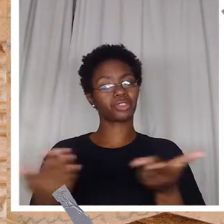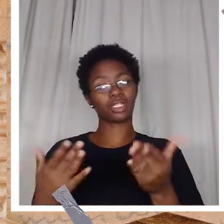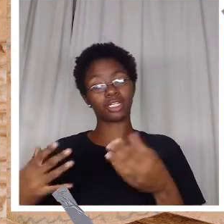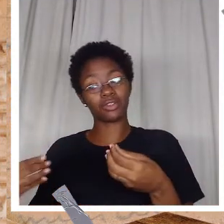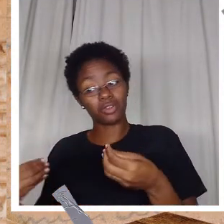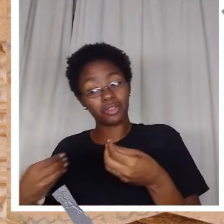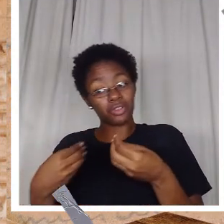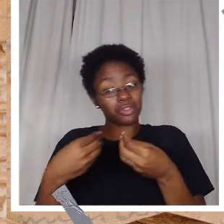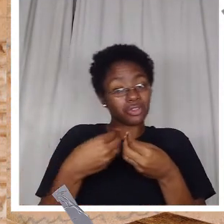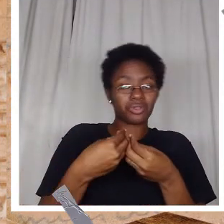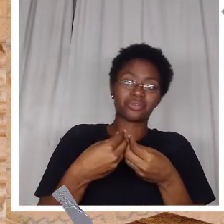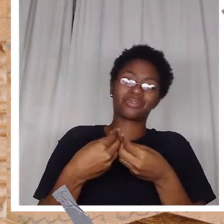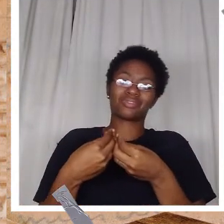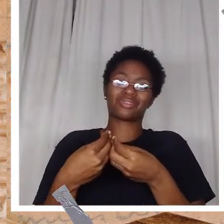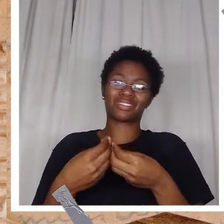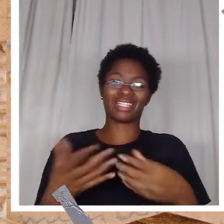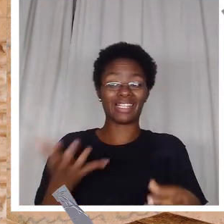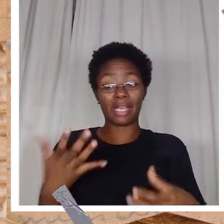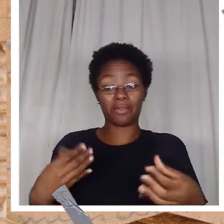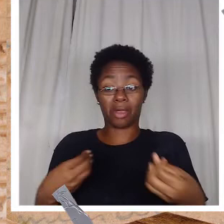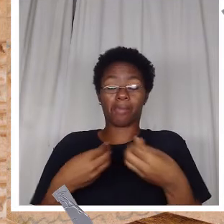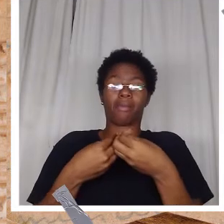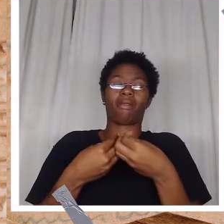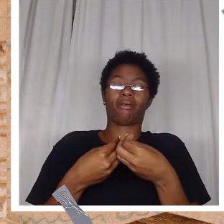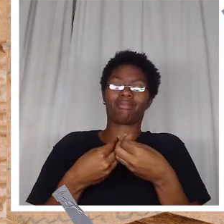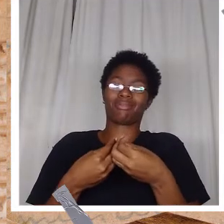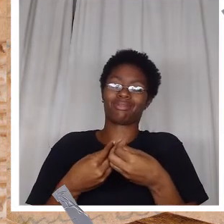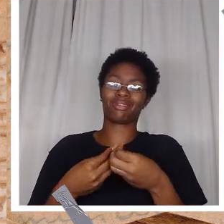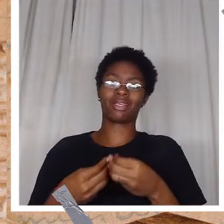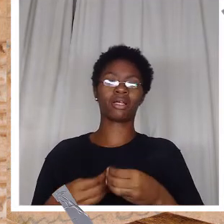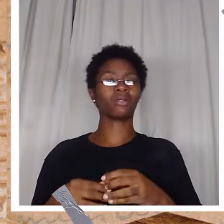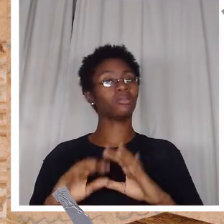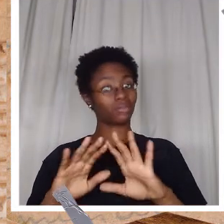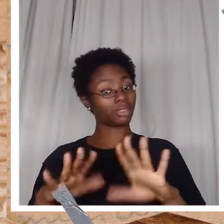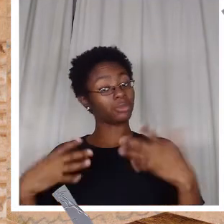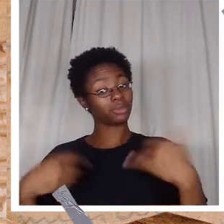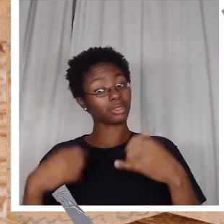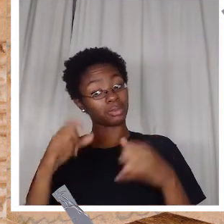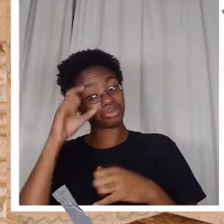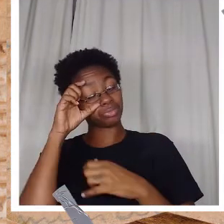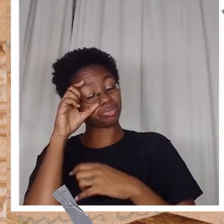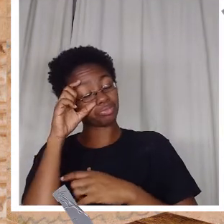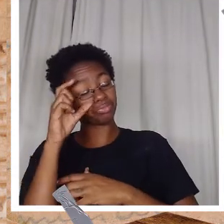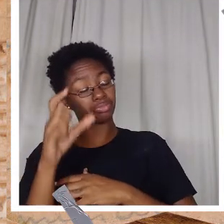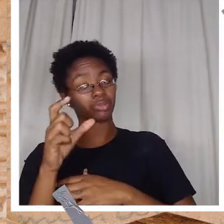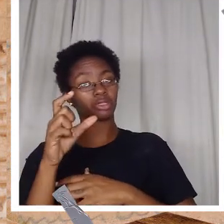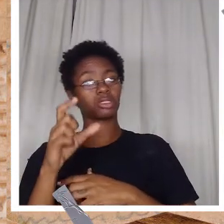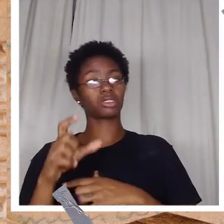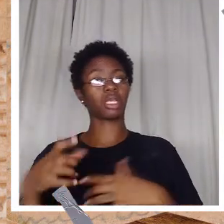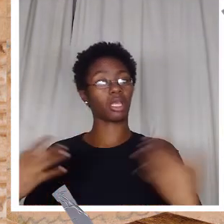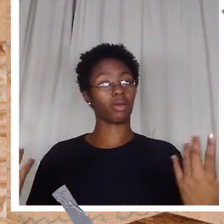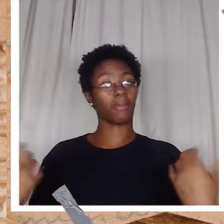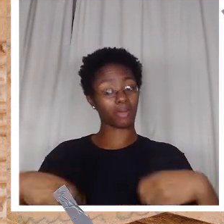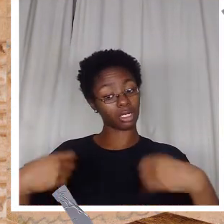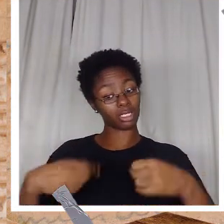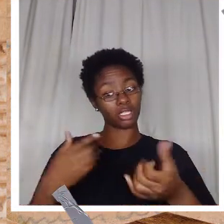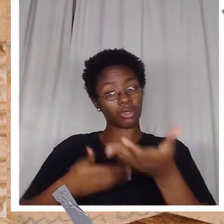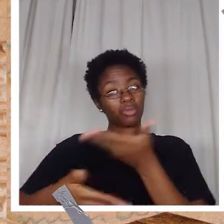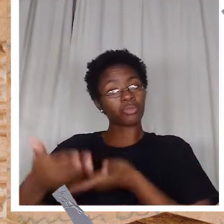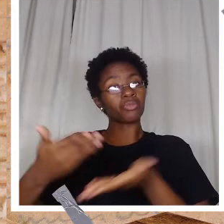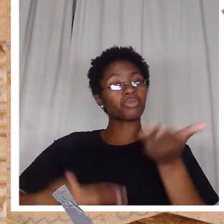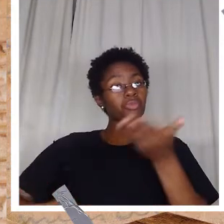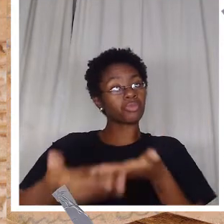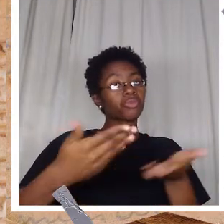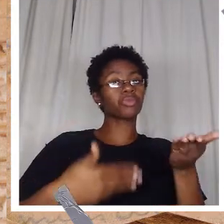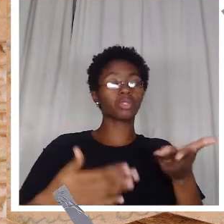nosso quintal, como sempre. Exato. Mas a recíproca tem que ser verdadeira. Então eu defendo a reciprocidade. Tá? A